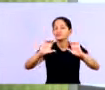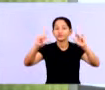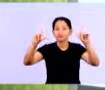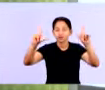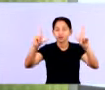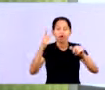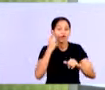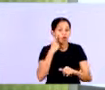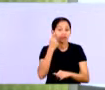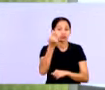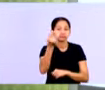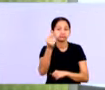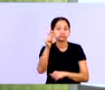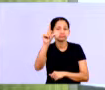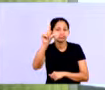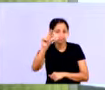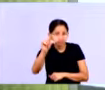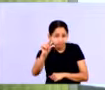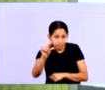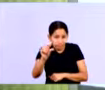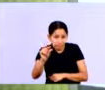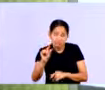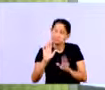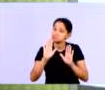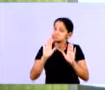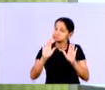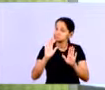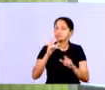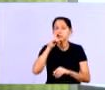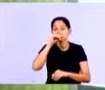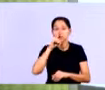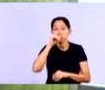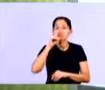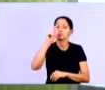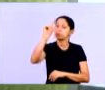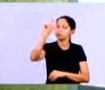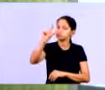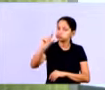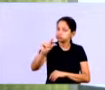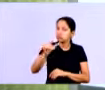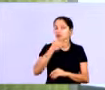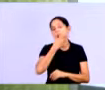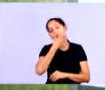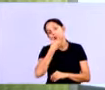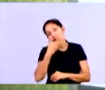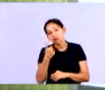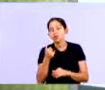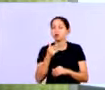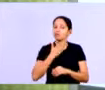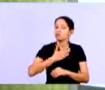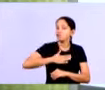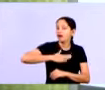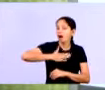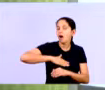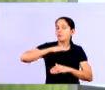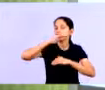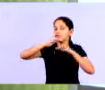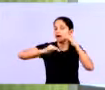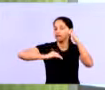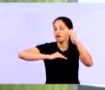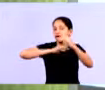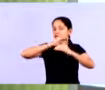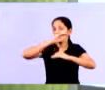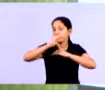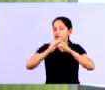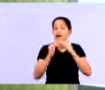gente investe também é menor, porque quanto menos você investe, menos risco você corre. Quanto mais você investe, mais risco você corre, mais sua chance